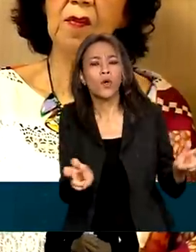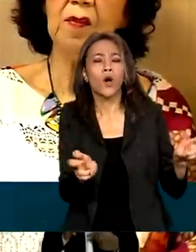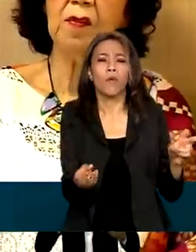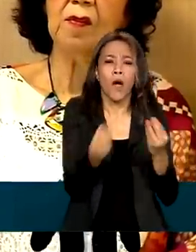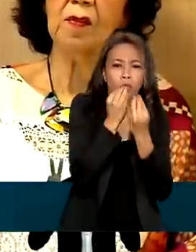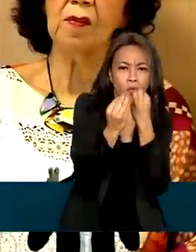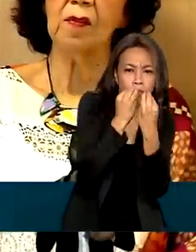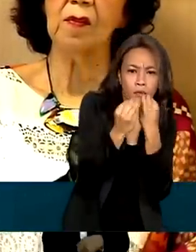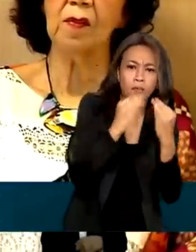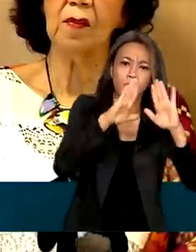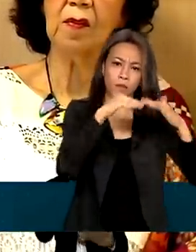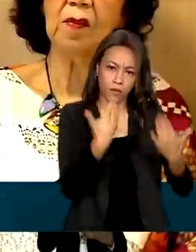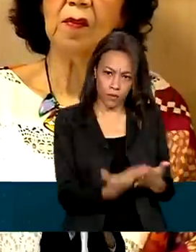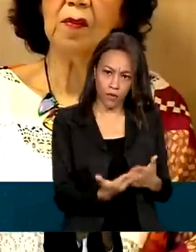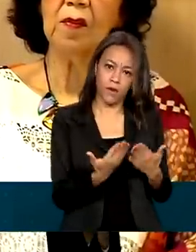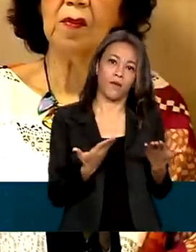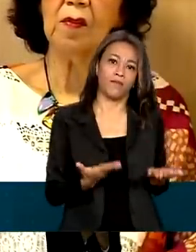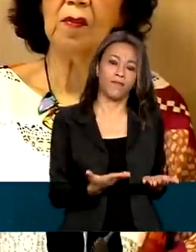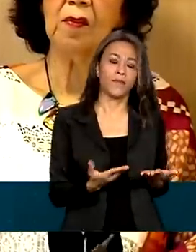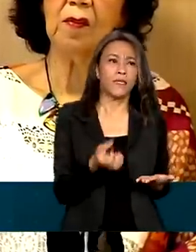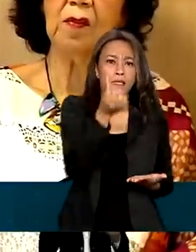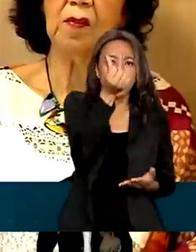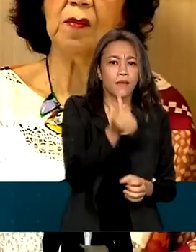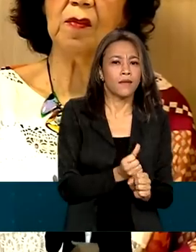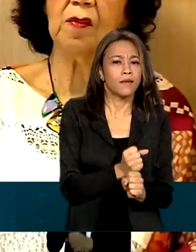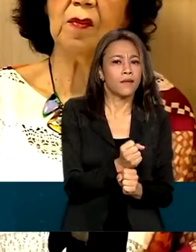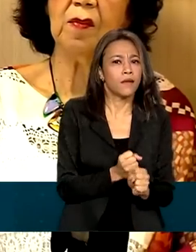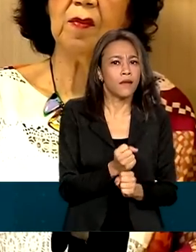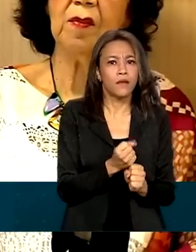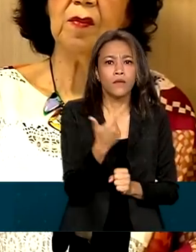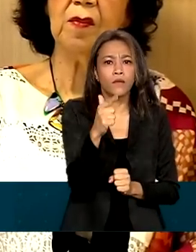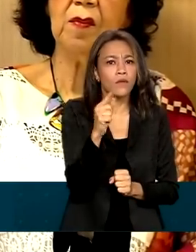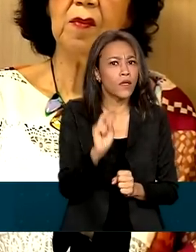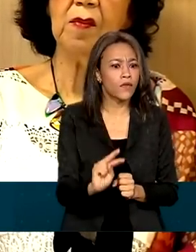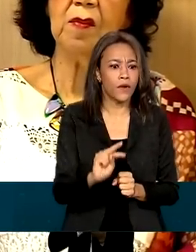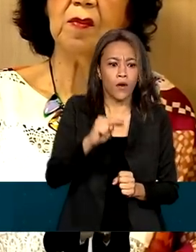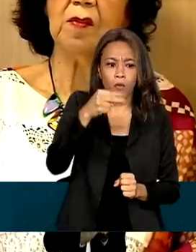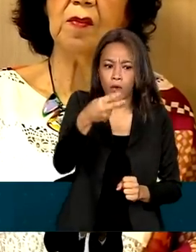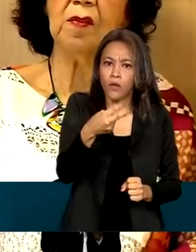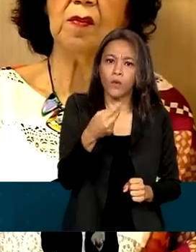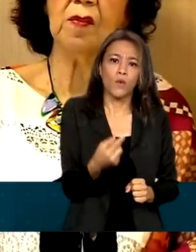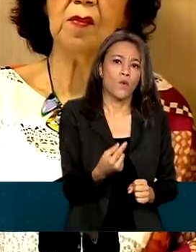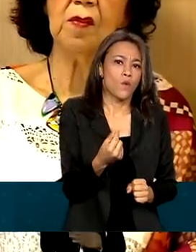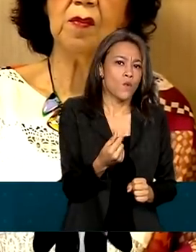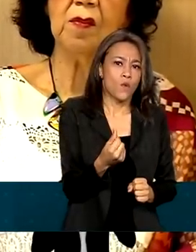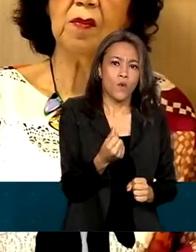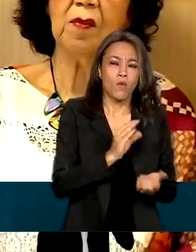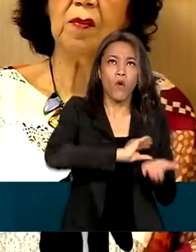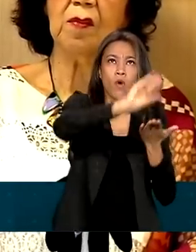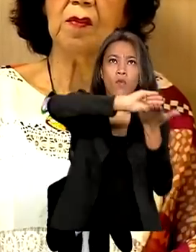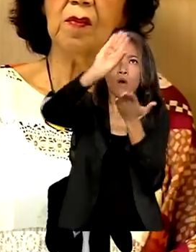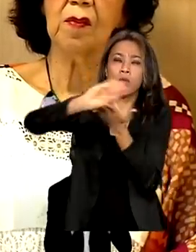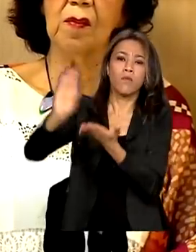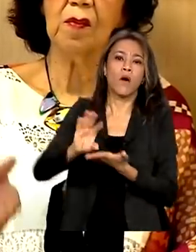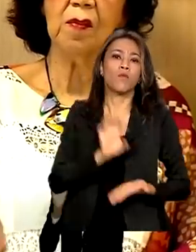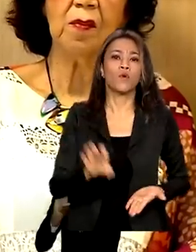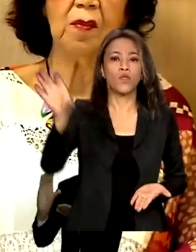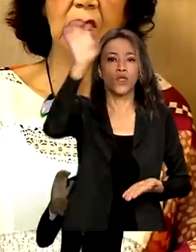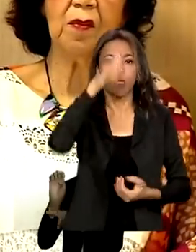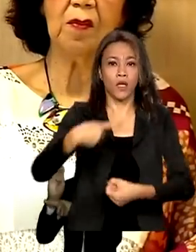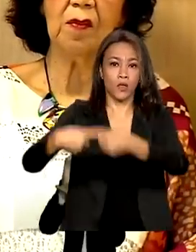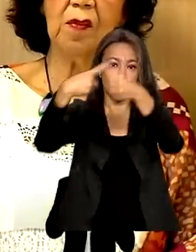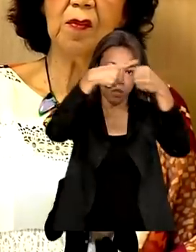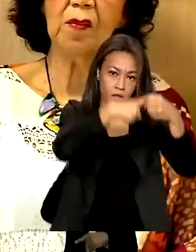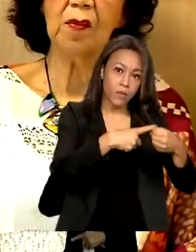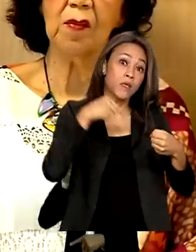alimentação escolar 6 anos não há um reajuste nos repassos do ministério aos estados e municípios também é uma